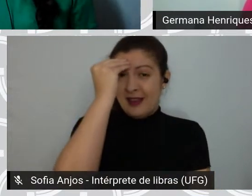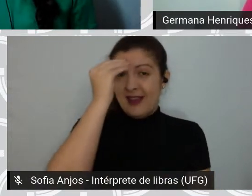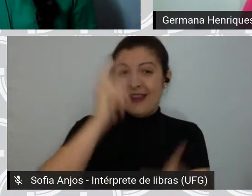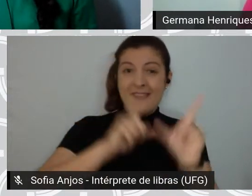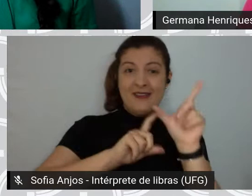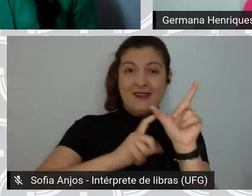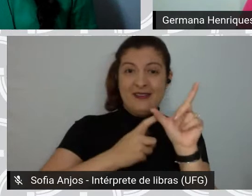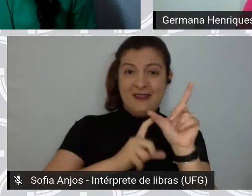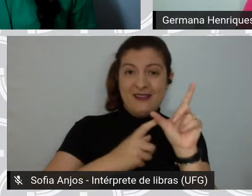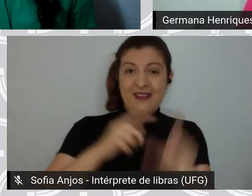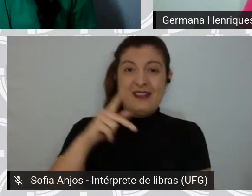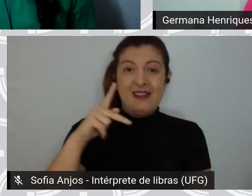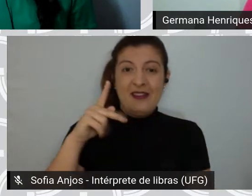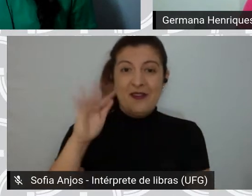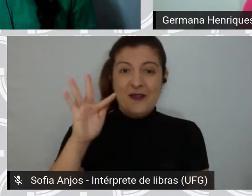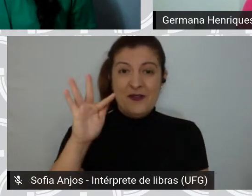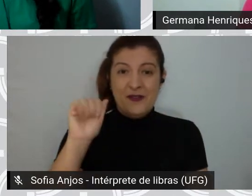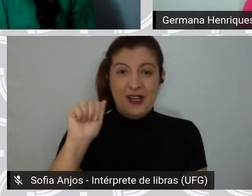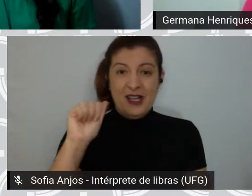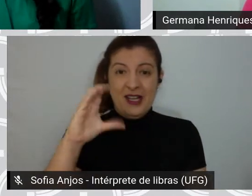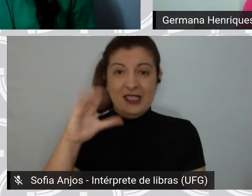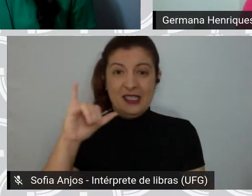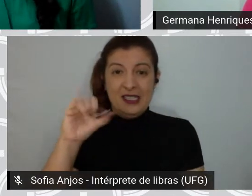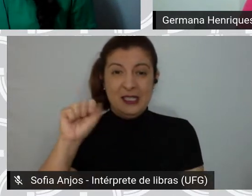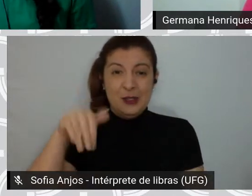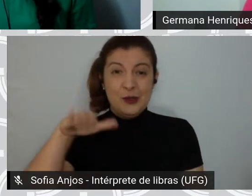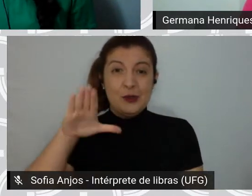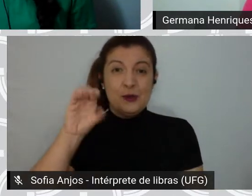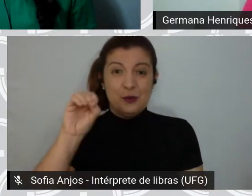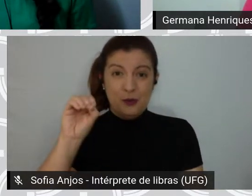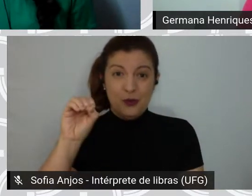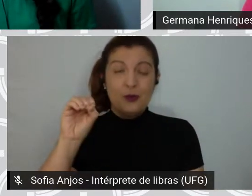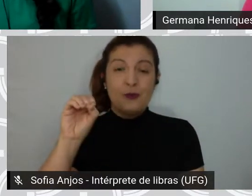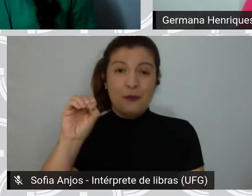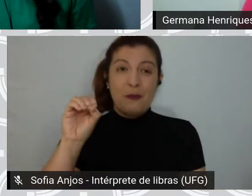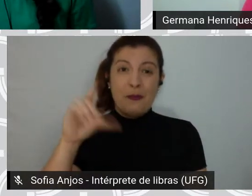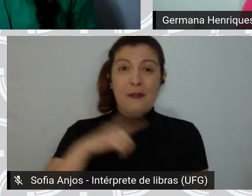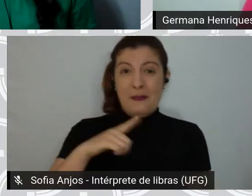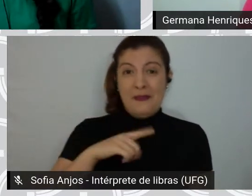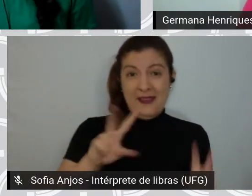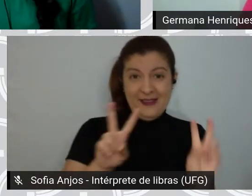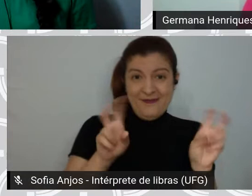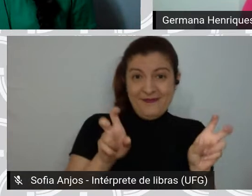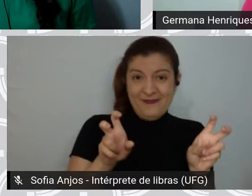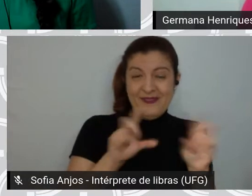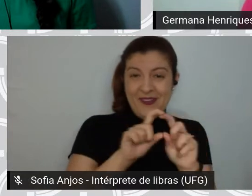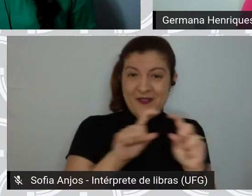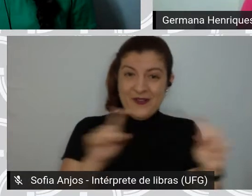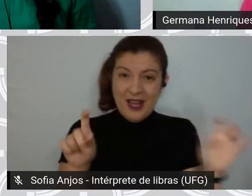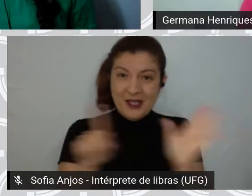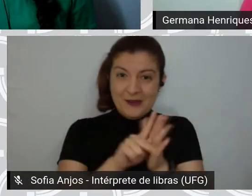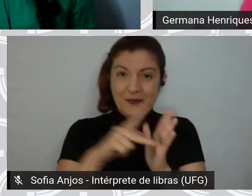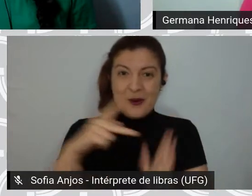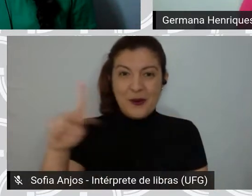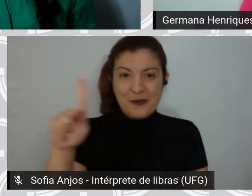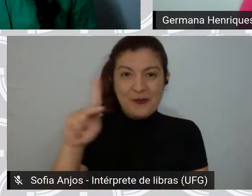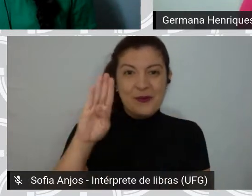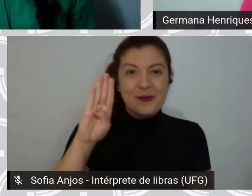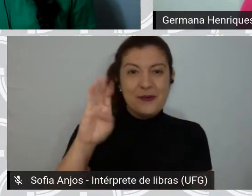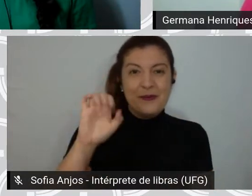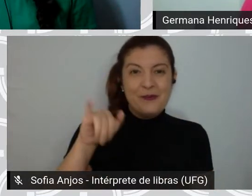nosso presente do que essa frase do Benjamin? Não é? Então, obviamente,